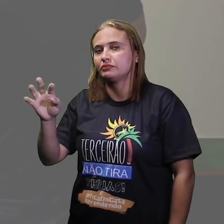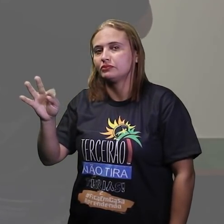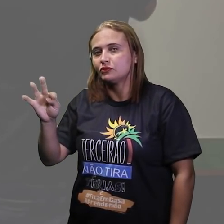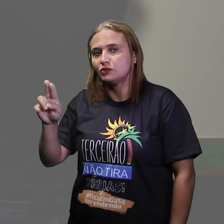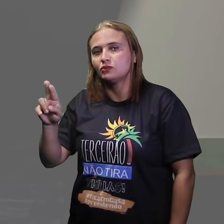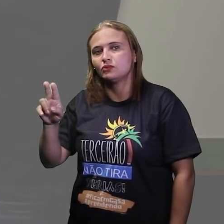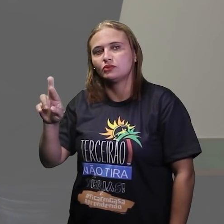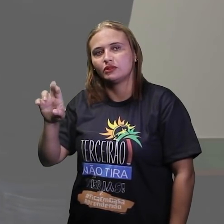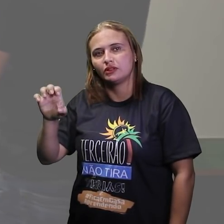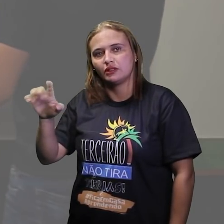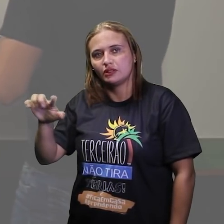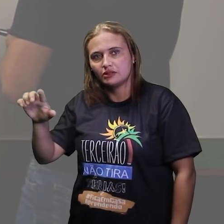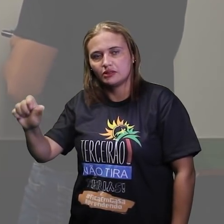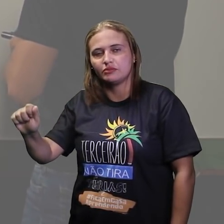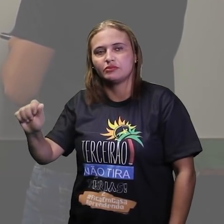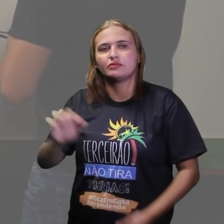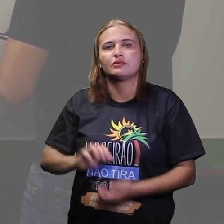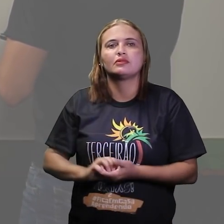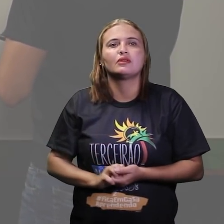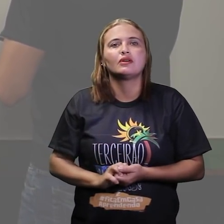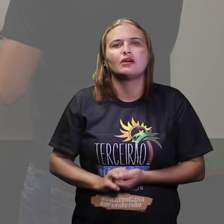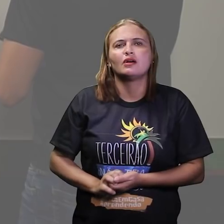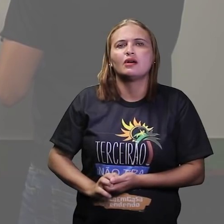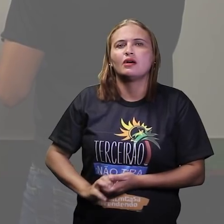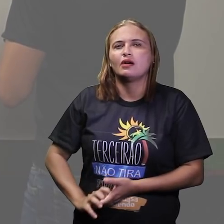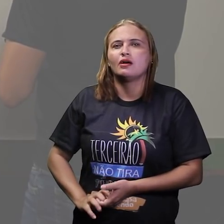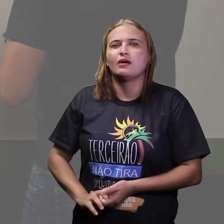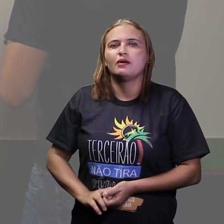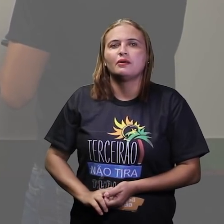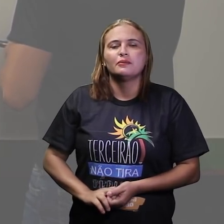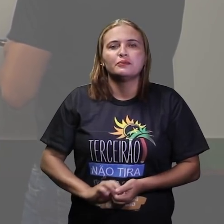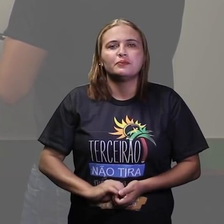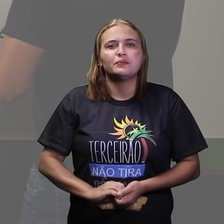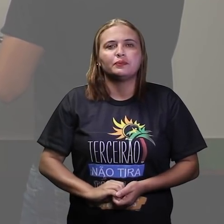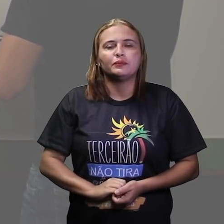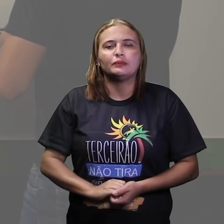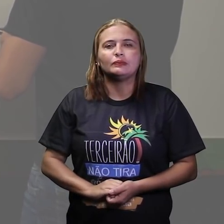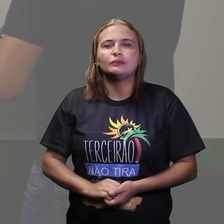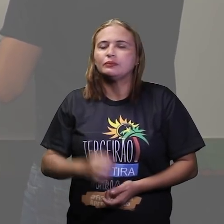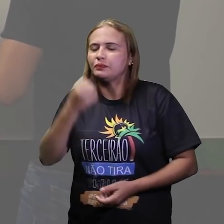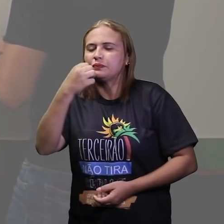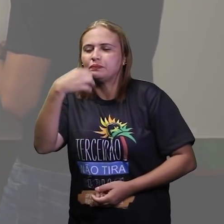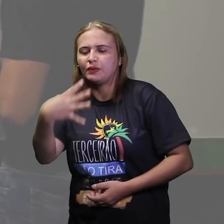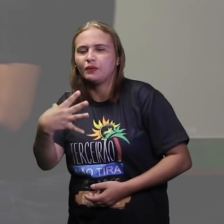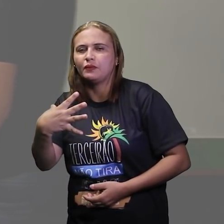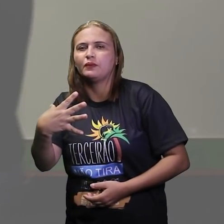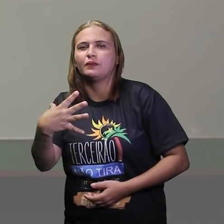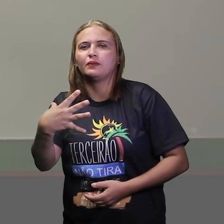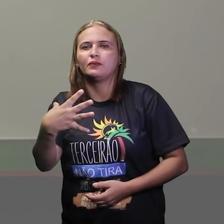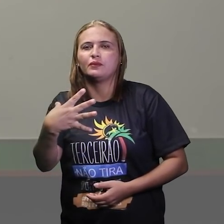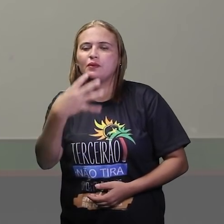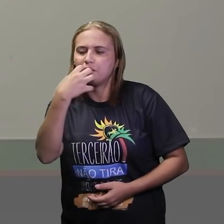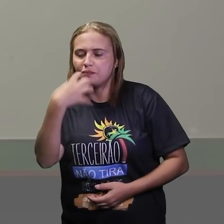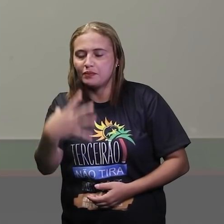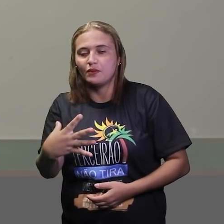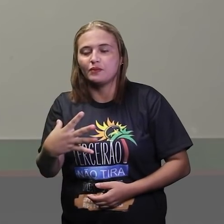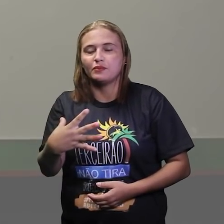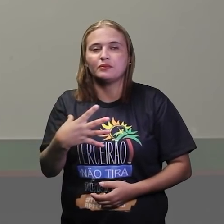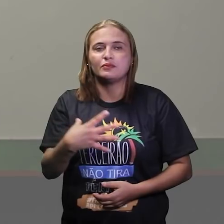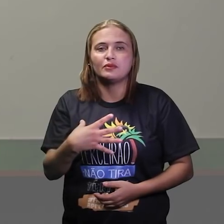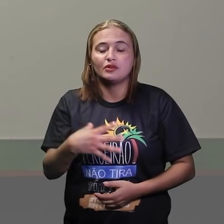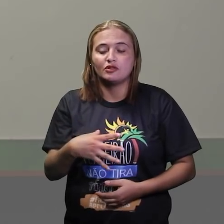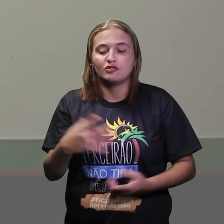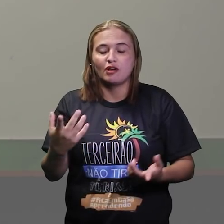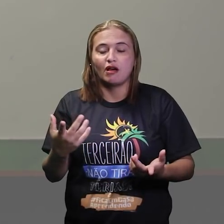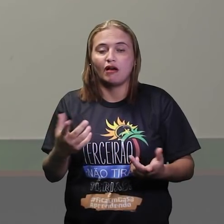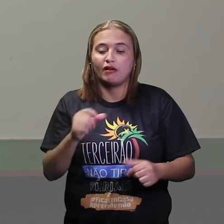bondade, é o famoso bom selvagem, todo mundo gosta de falar disso aqui, ó. Presta atenção que já é um contraste com esse rapaz